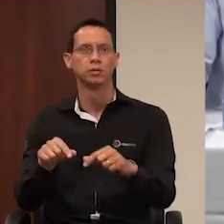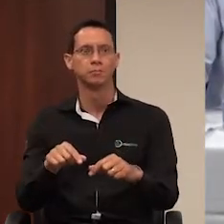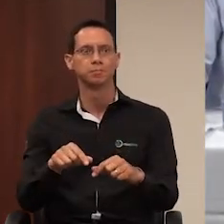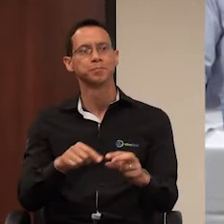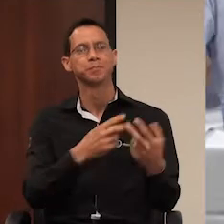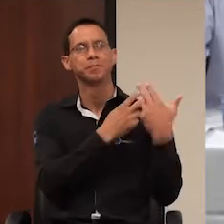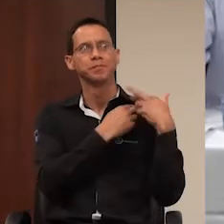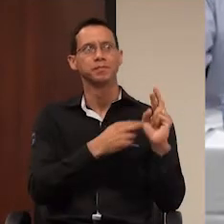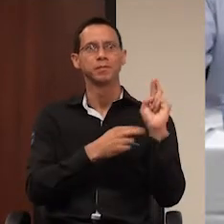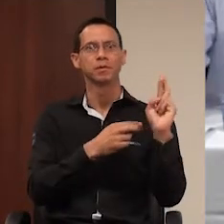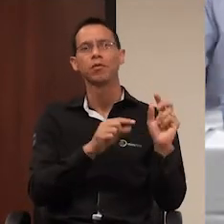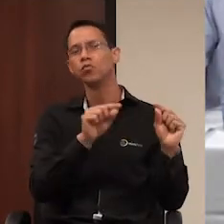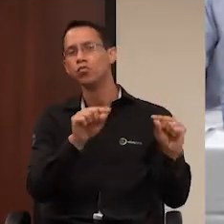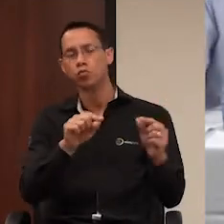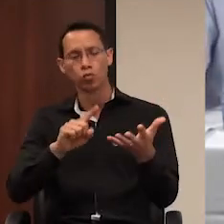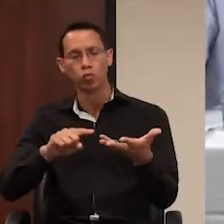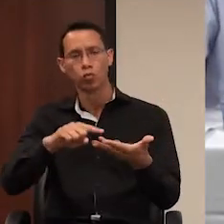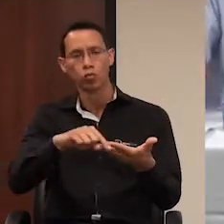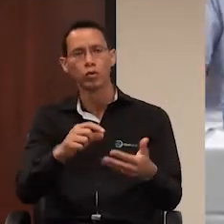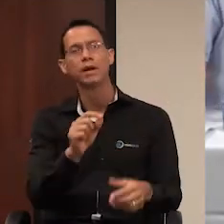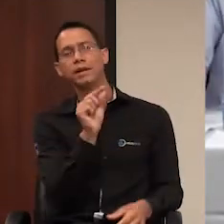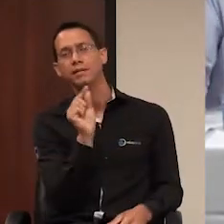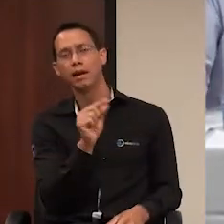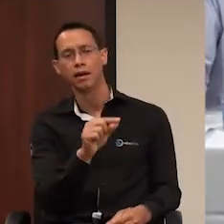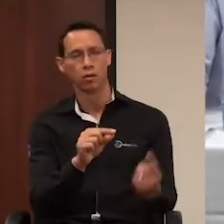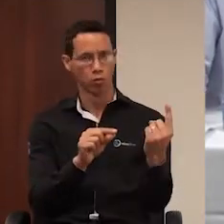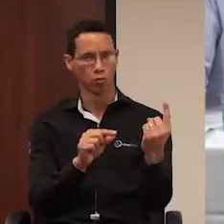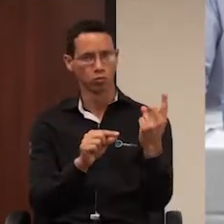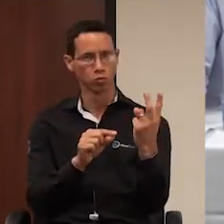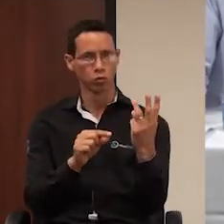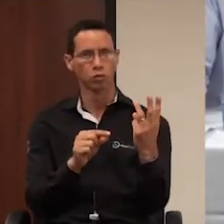nomear o curador, quem será o curador, se será mais de uma pessoa, e mais.